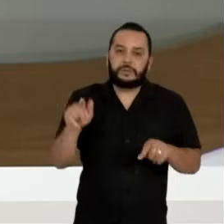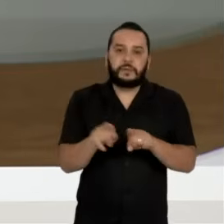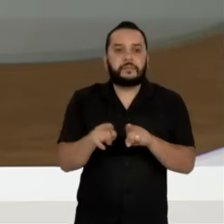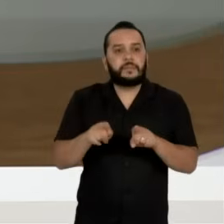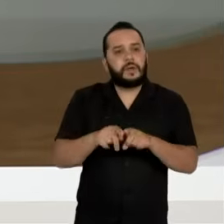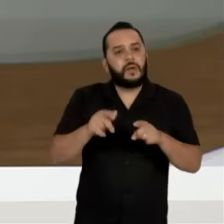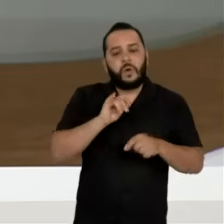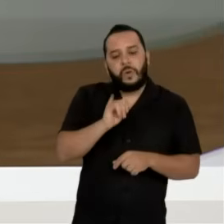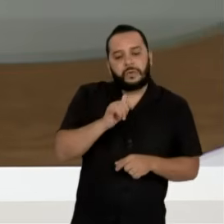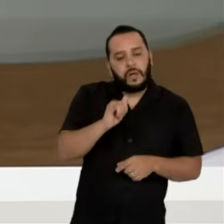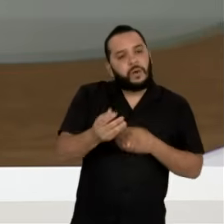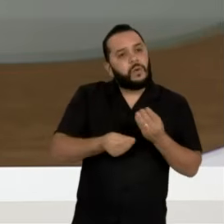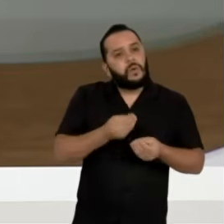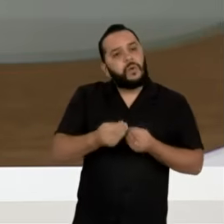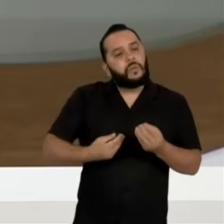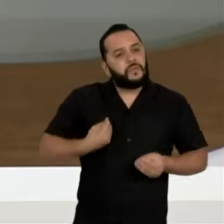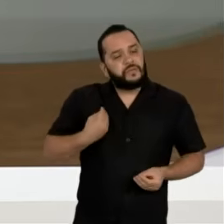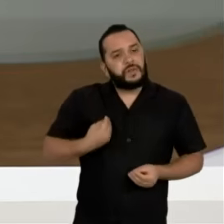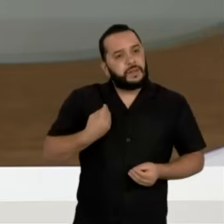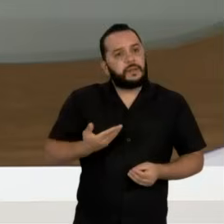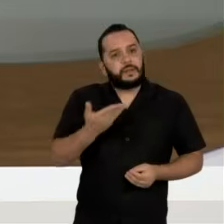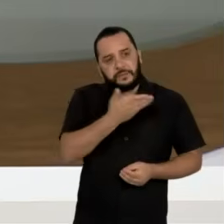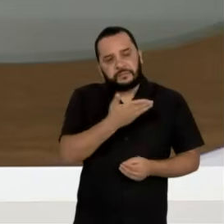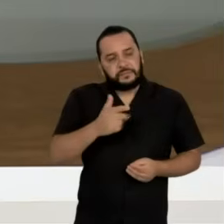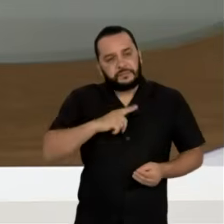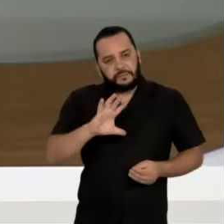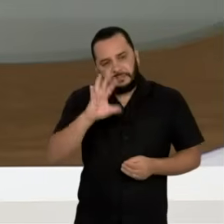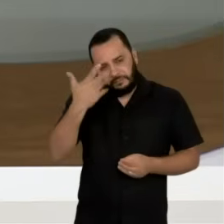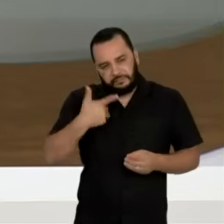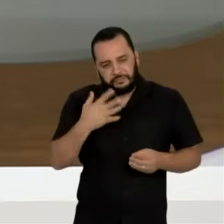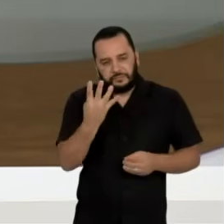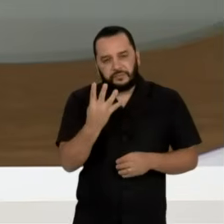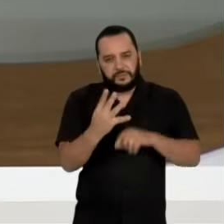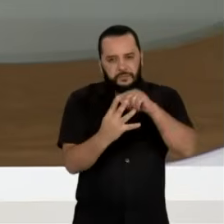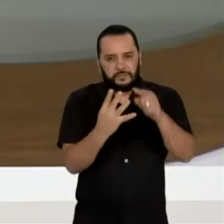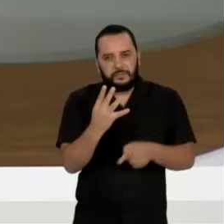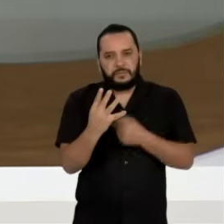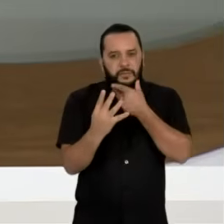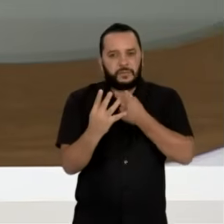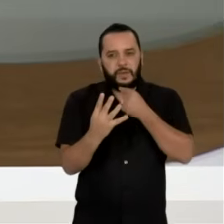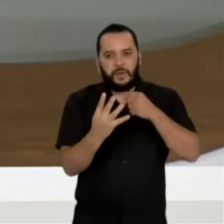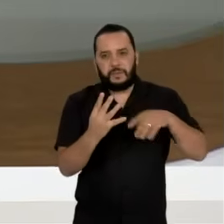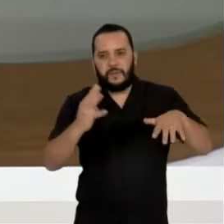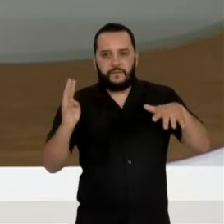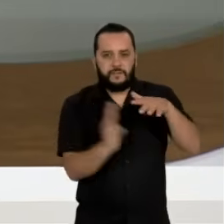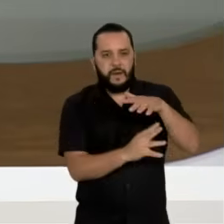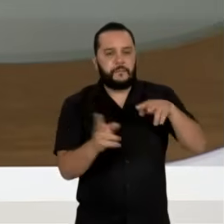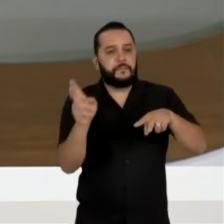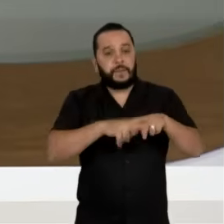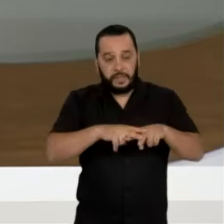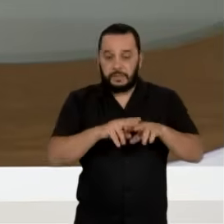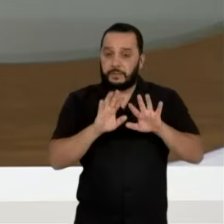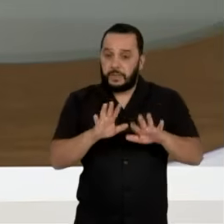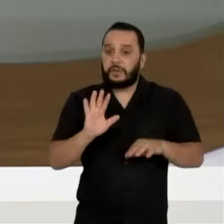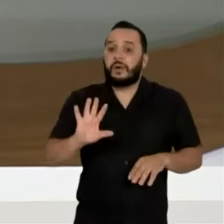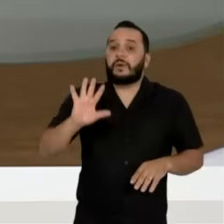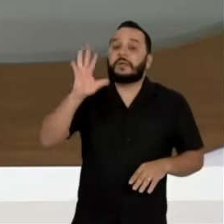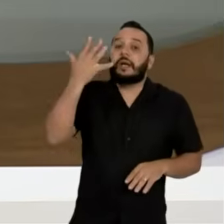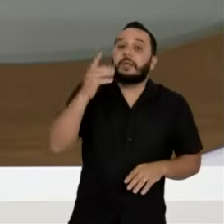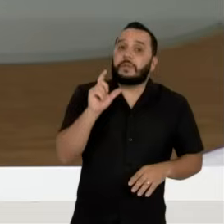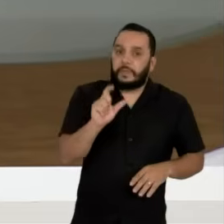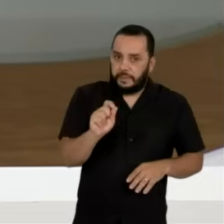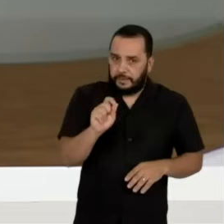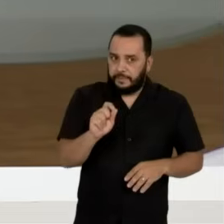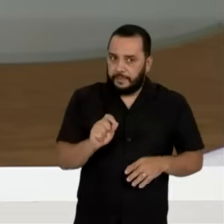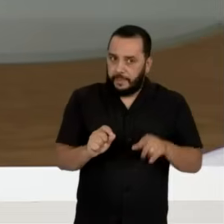vida está seguindo depois desse episódio. O que acontece, eu vou deixar claro desde a saída, que